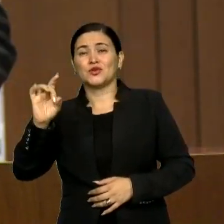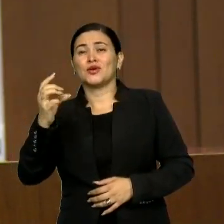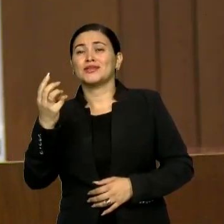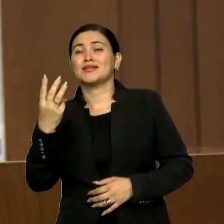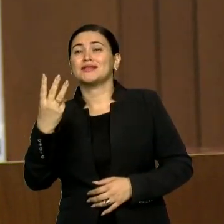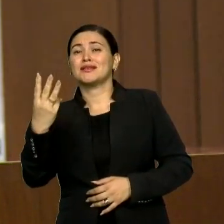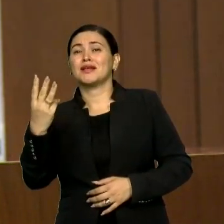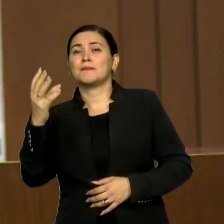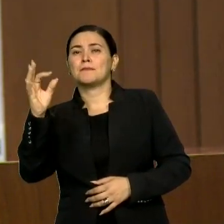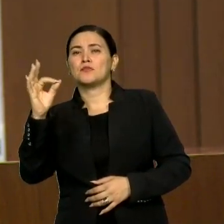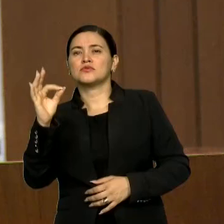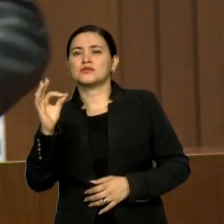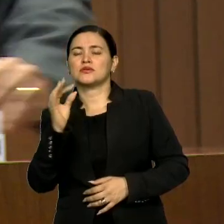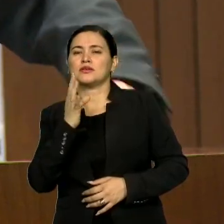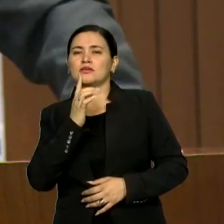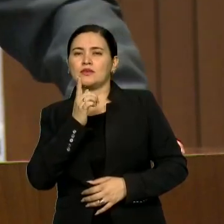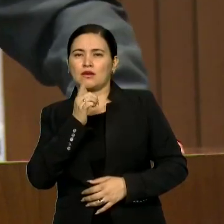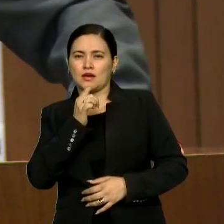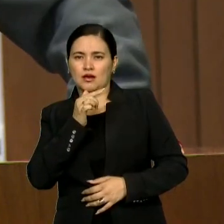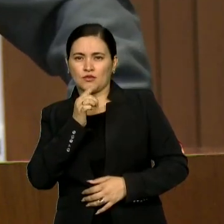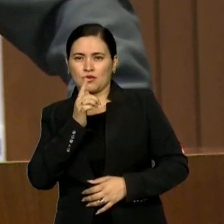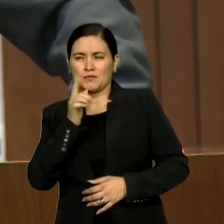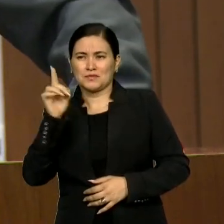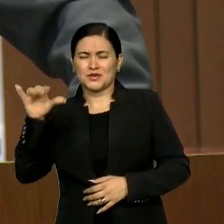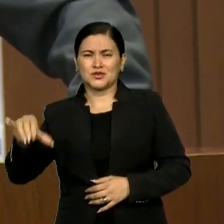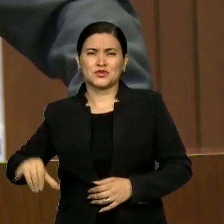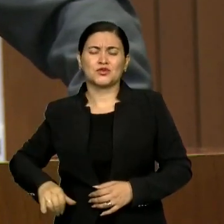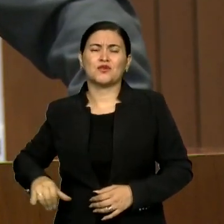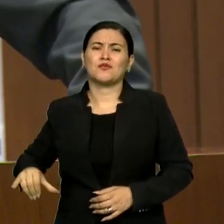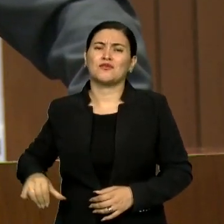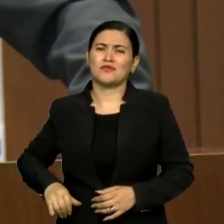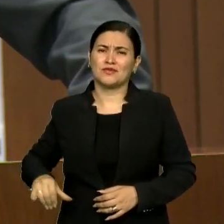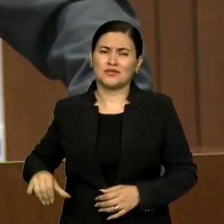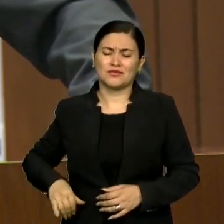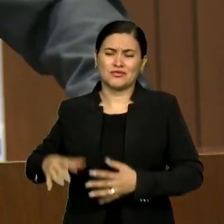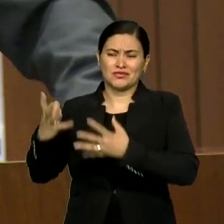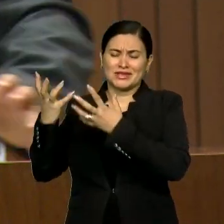E é a região que mais sofre com a falta d'água.